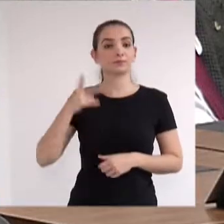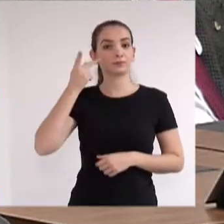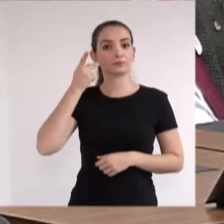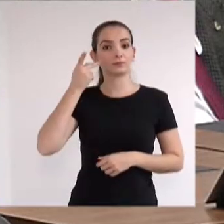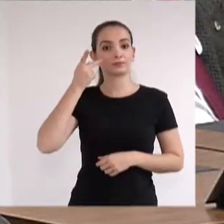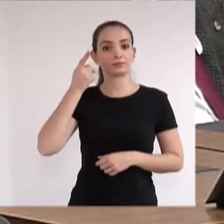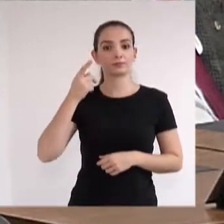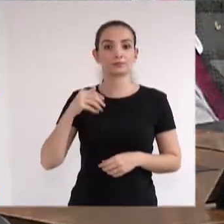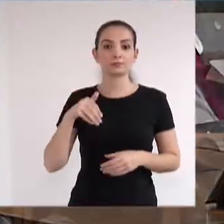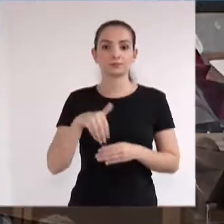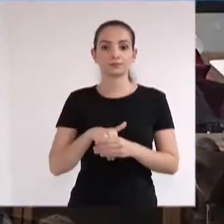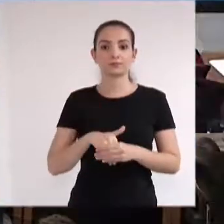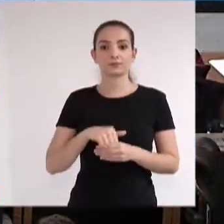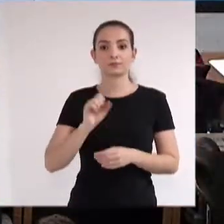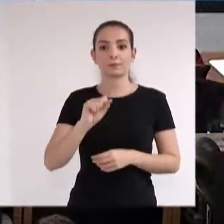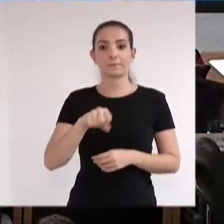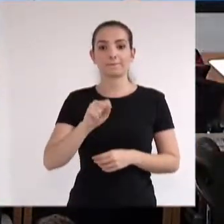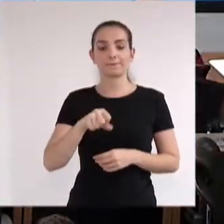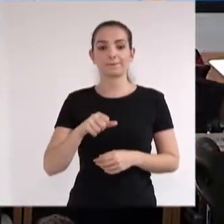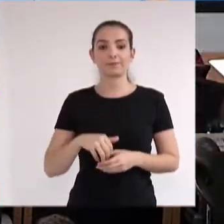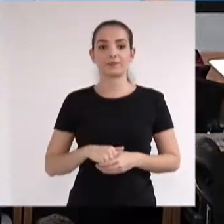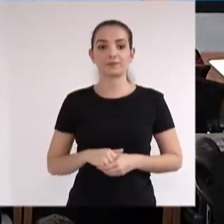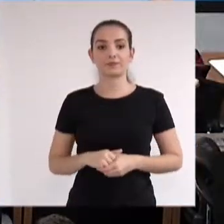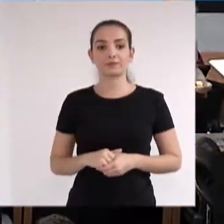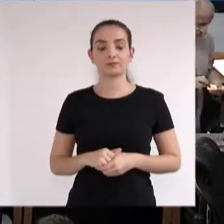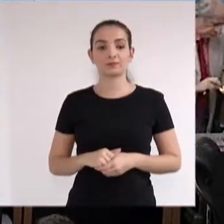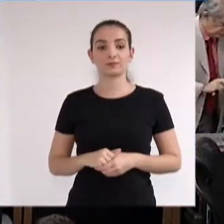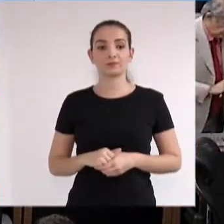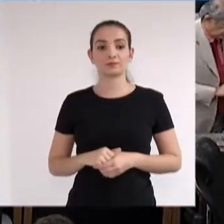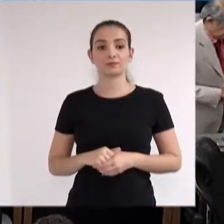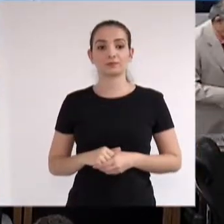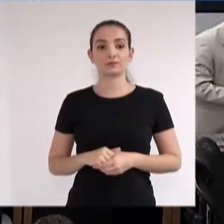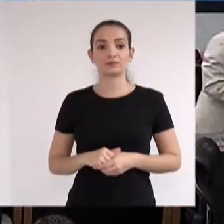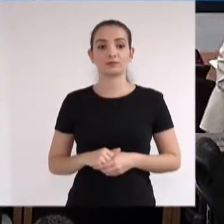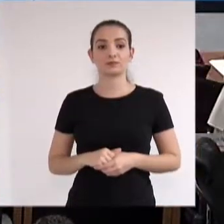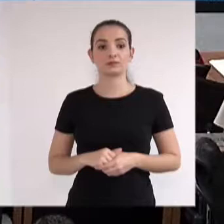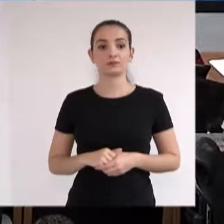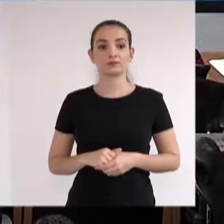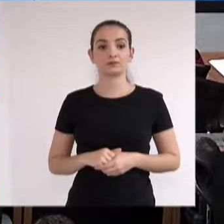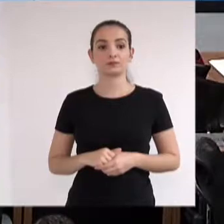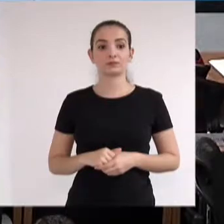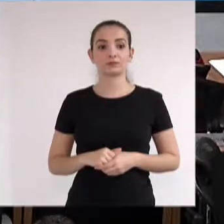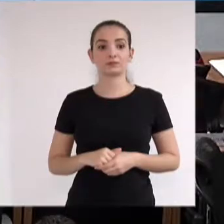Kemp. Deputado Pedro Kemp, vota sim.